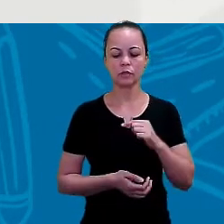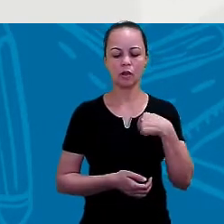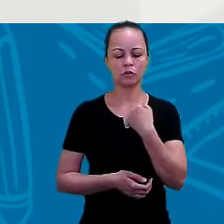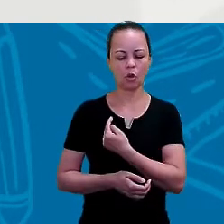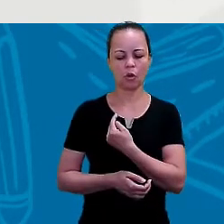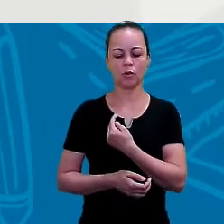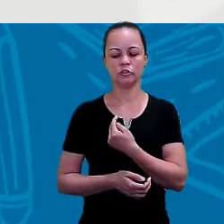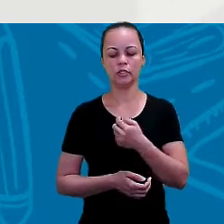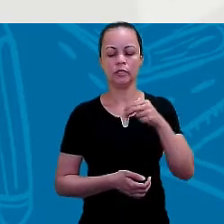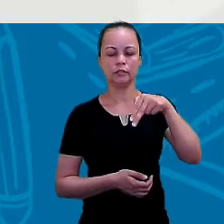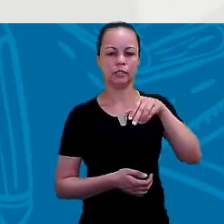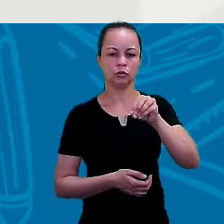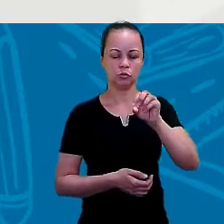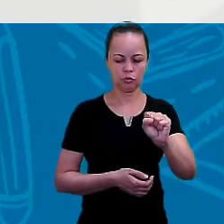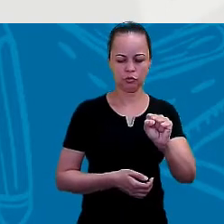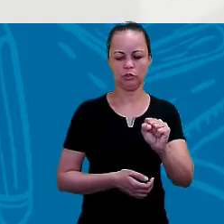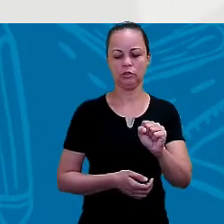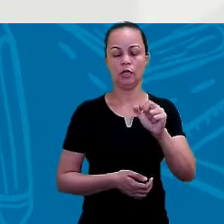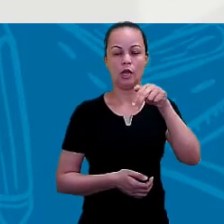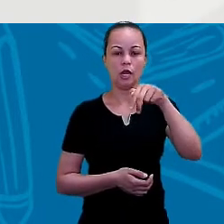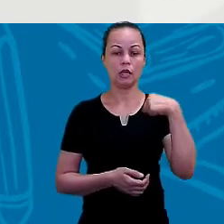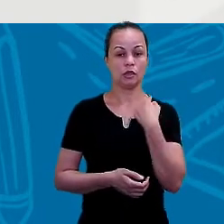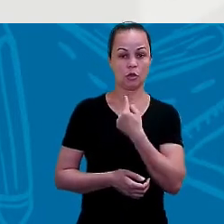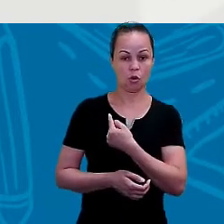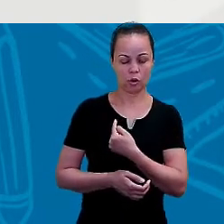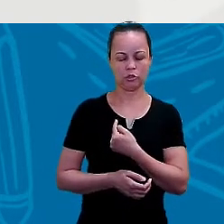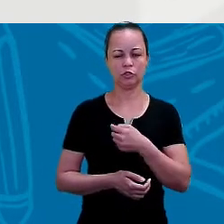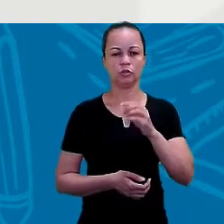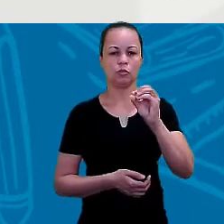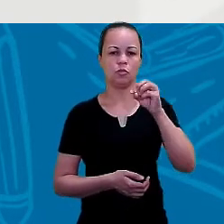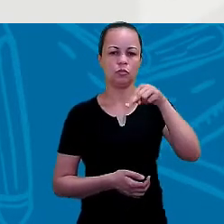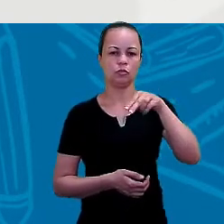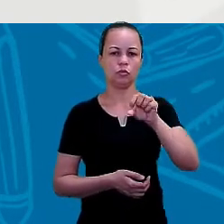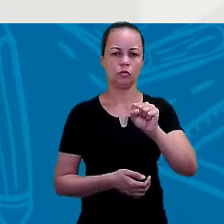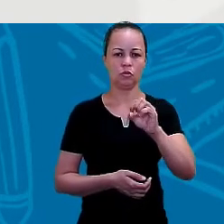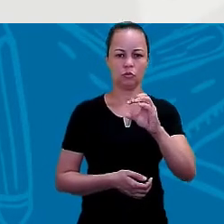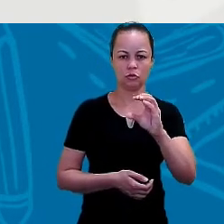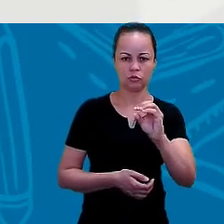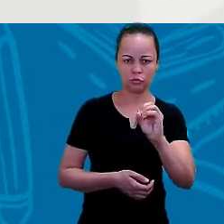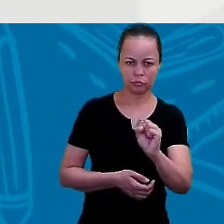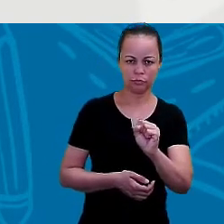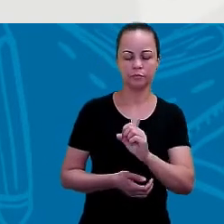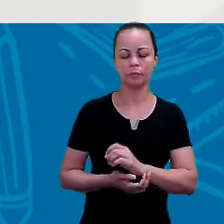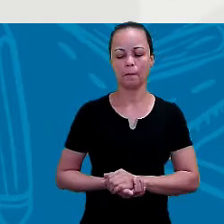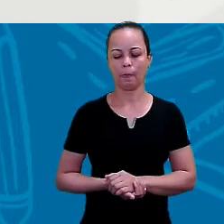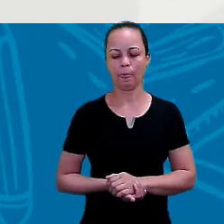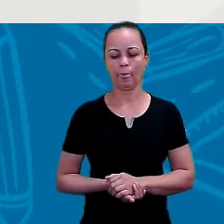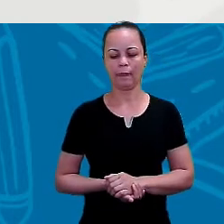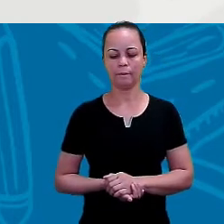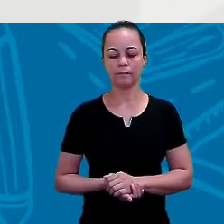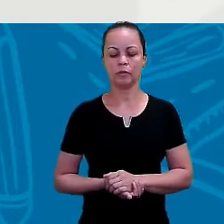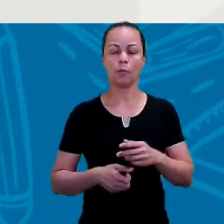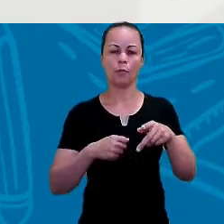nós e conosco. Então, vejam só. Interessante. No pronome pessoal reto, nós